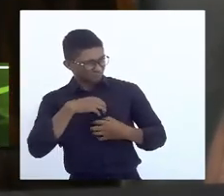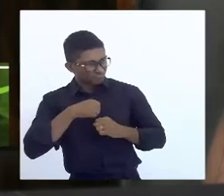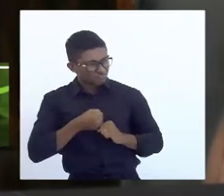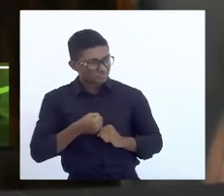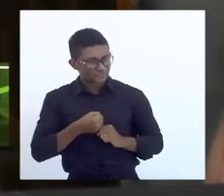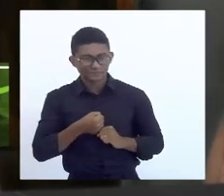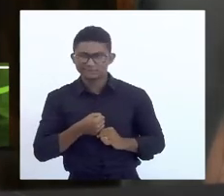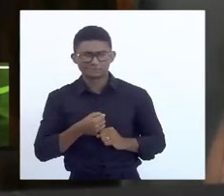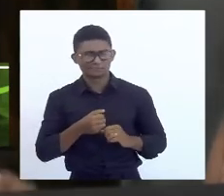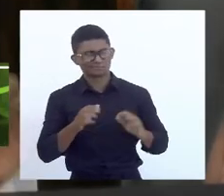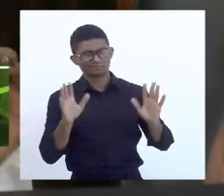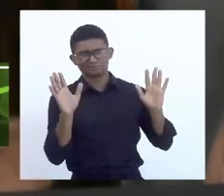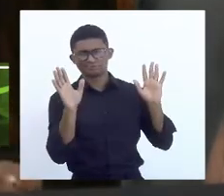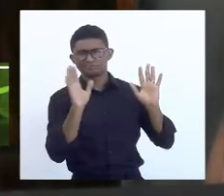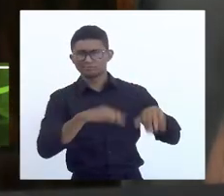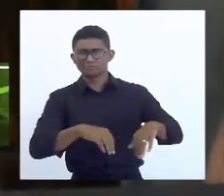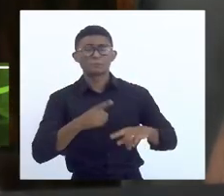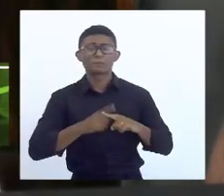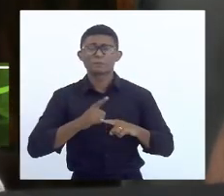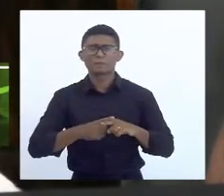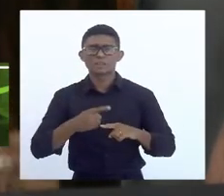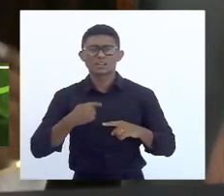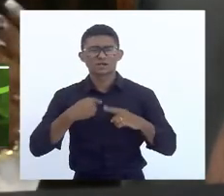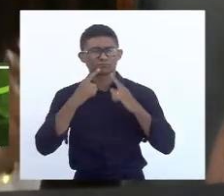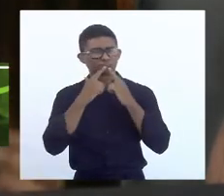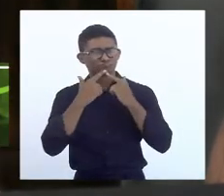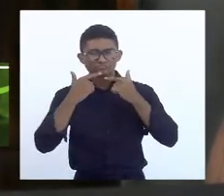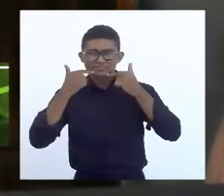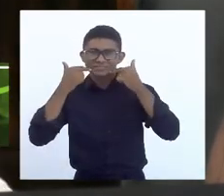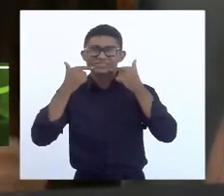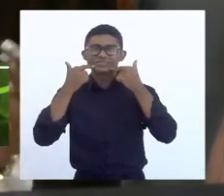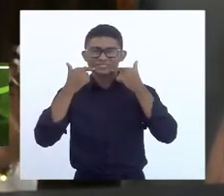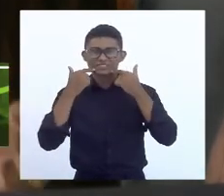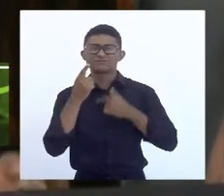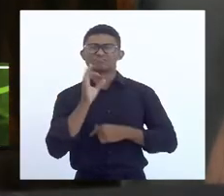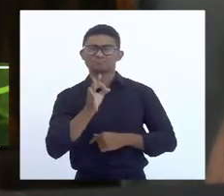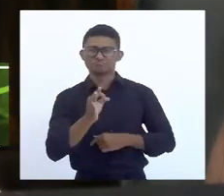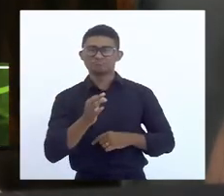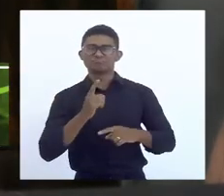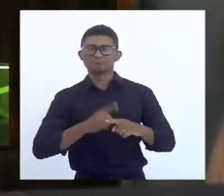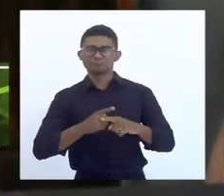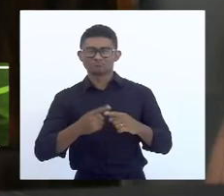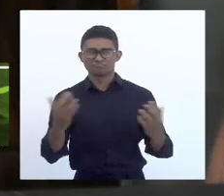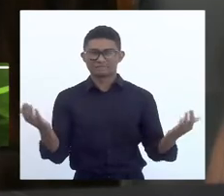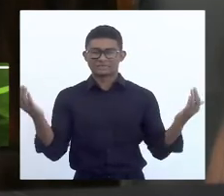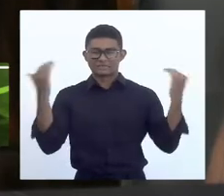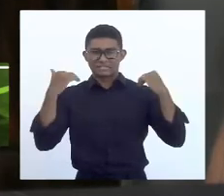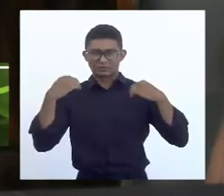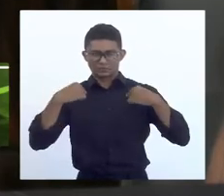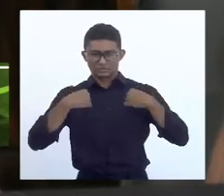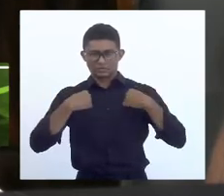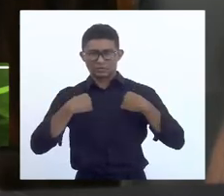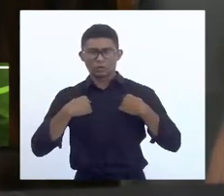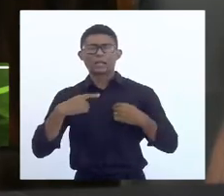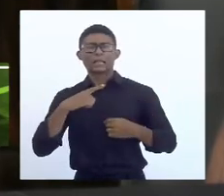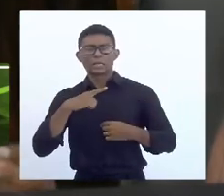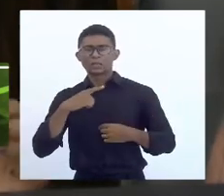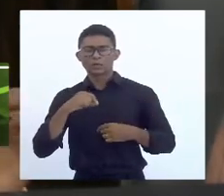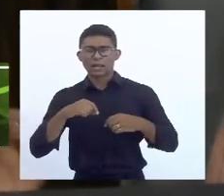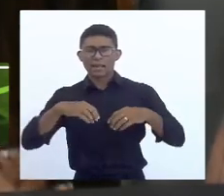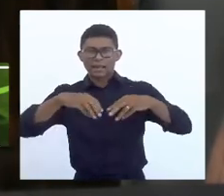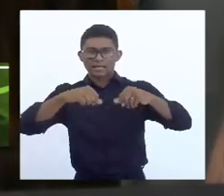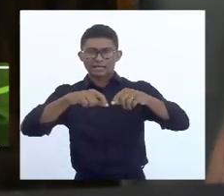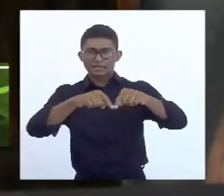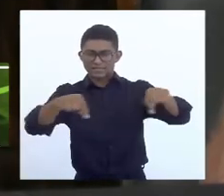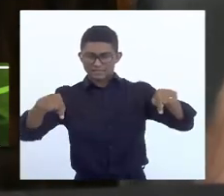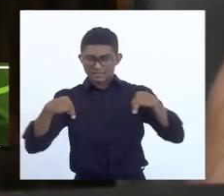mal. Porque eu rio como se eu tivesse minas de ouro no meu quintal. Você pode